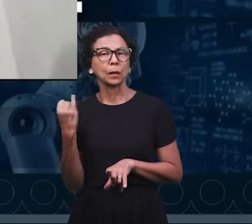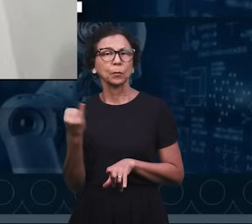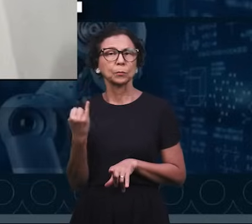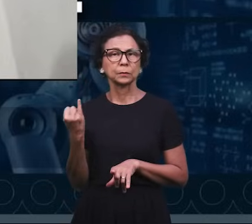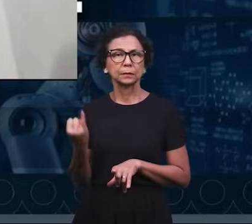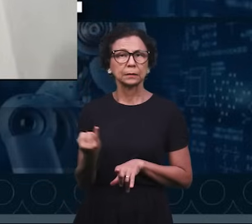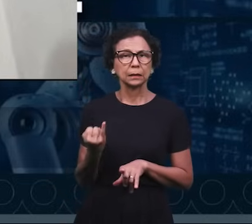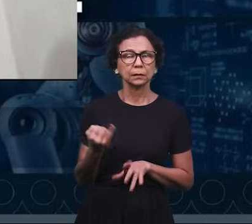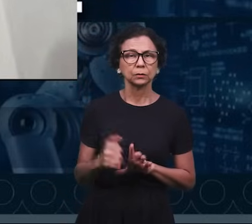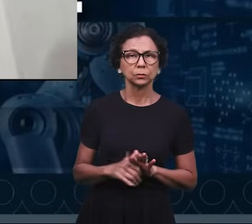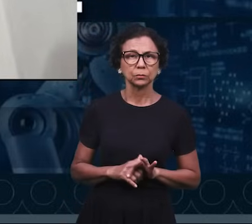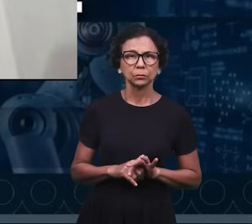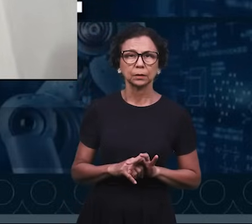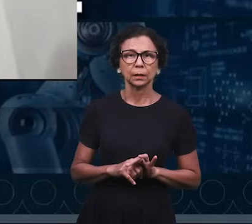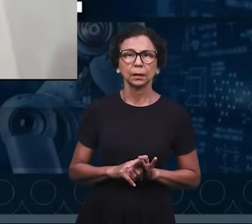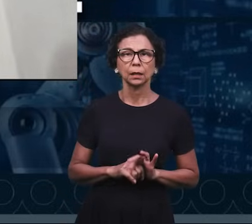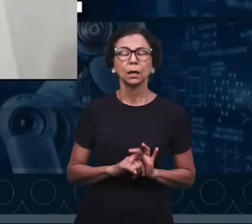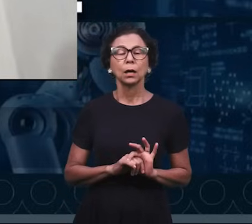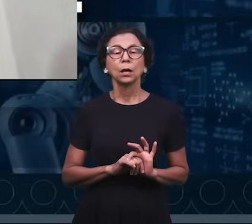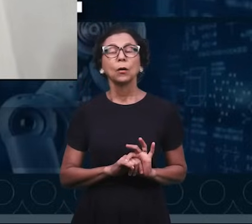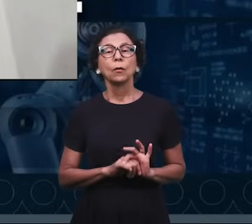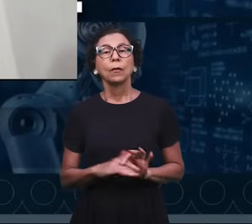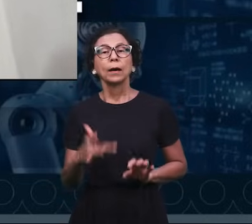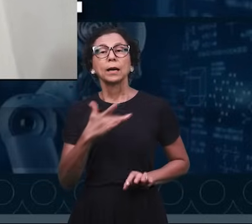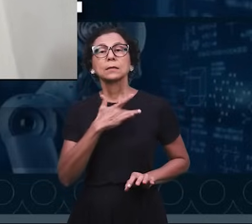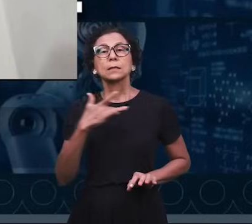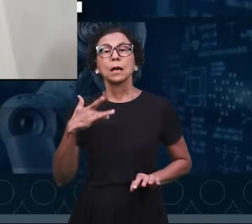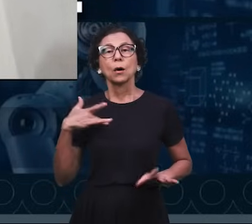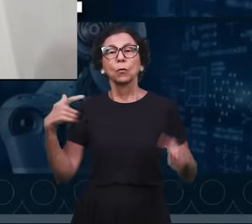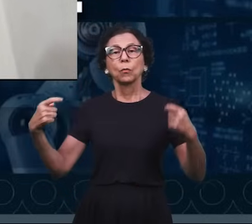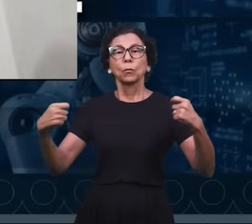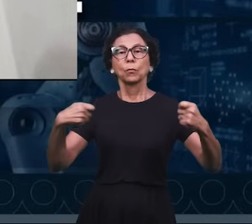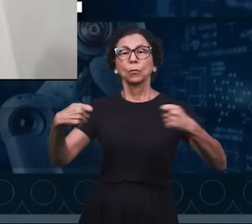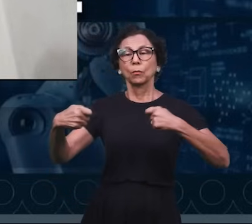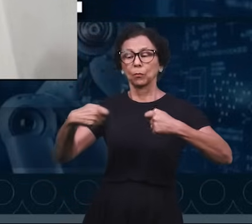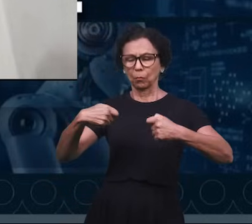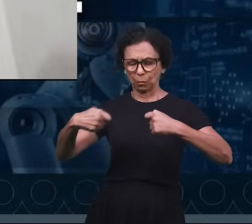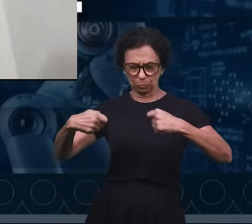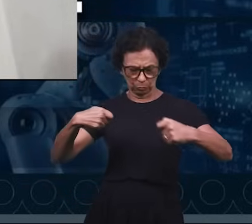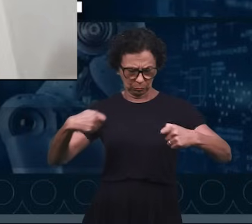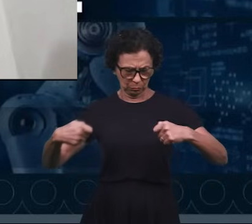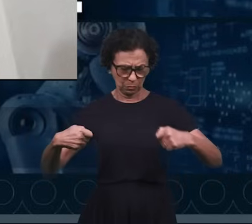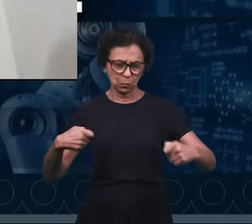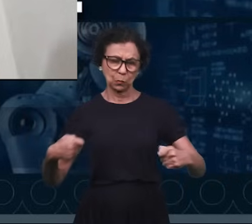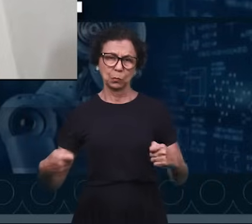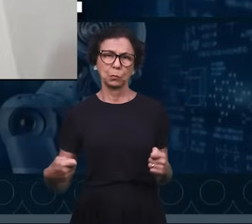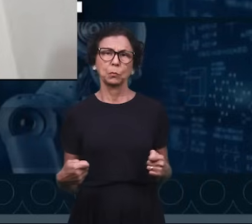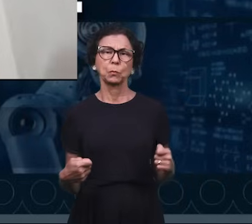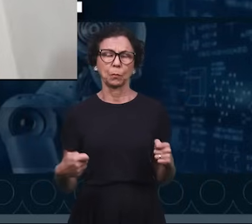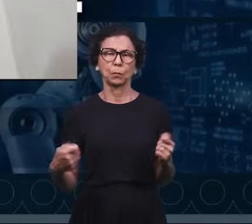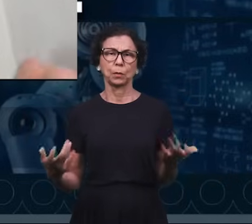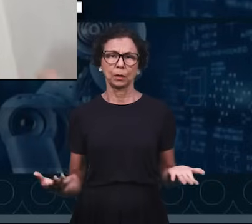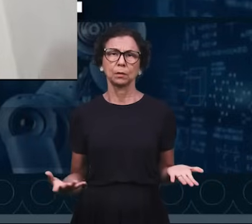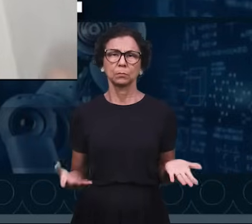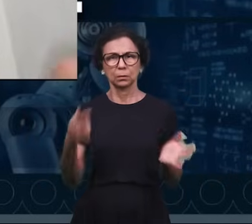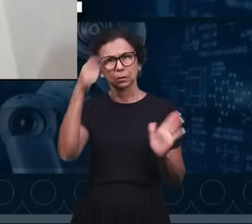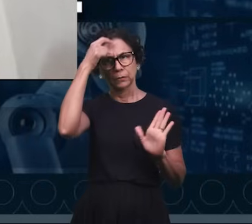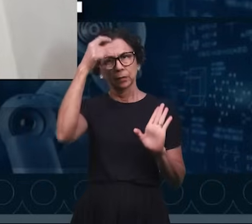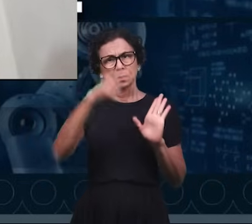muito importante, né, é a questão do monitoramento da saúde. Então, com a inteligência artificial, nós